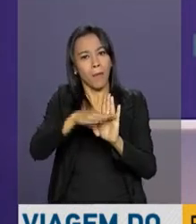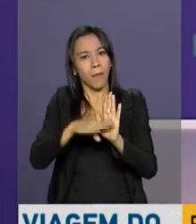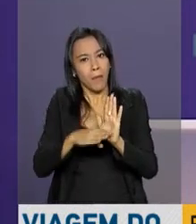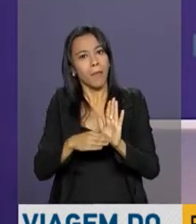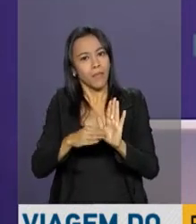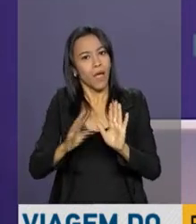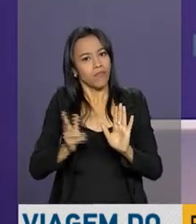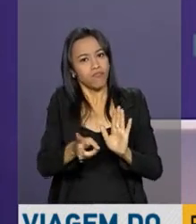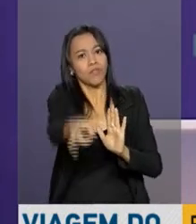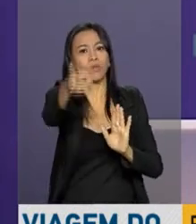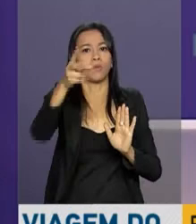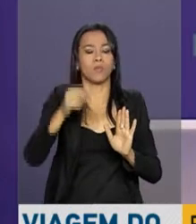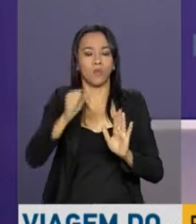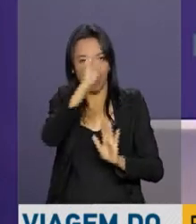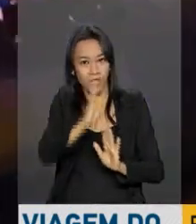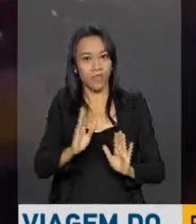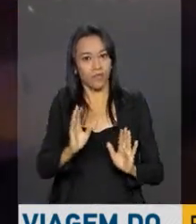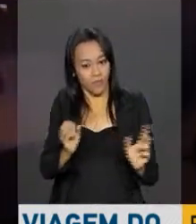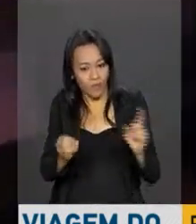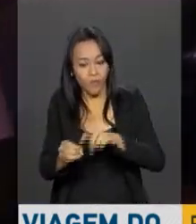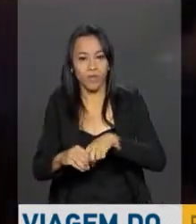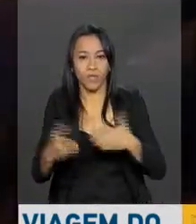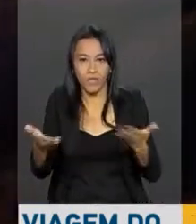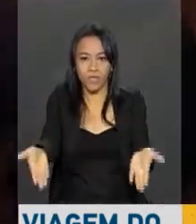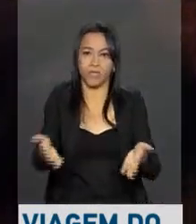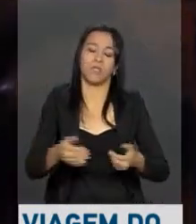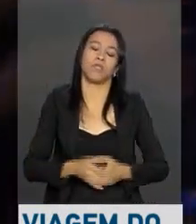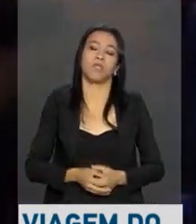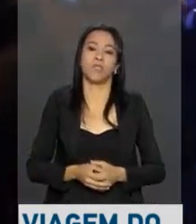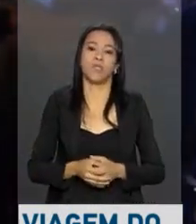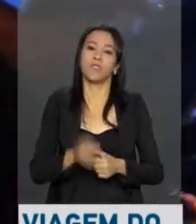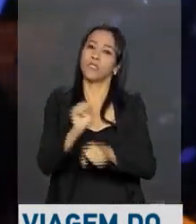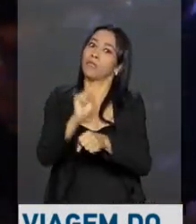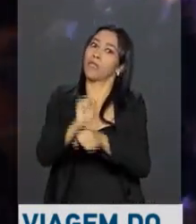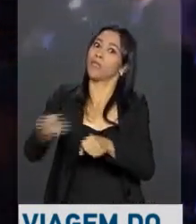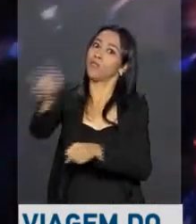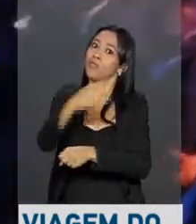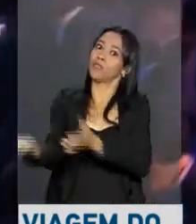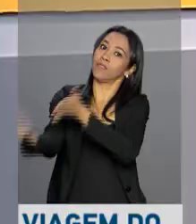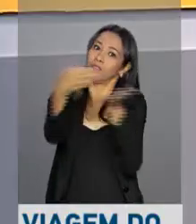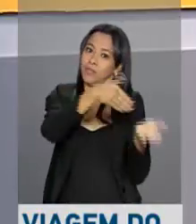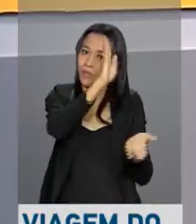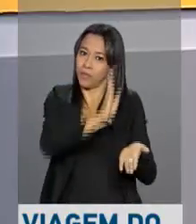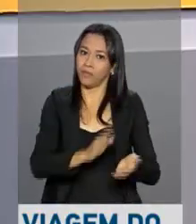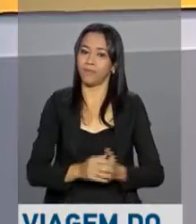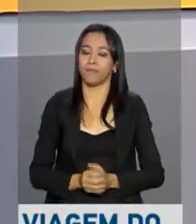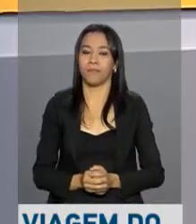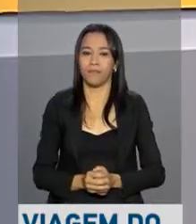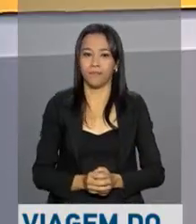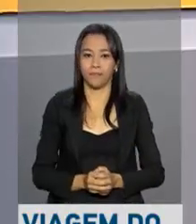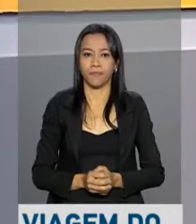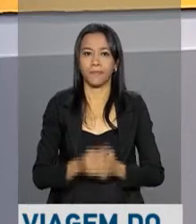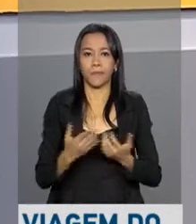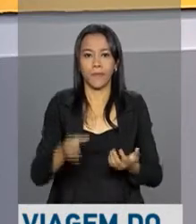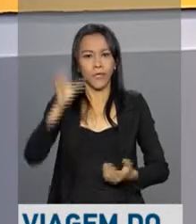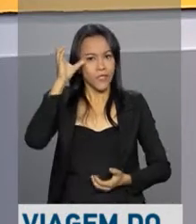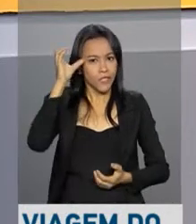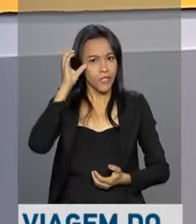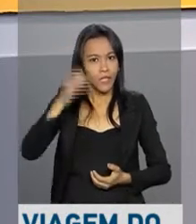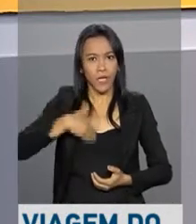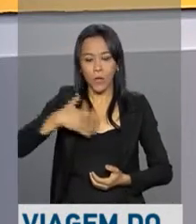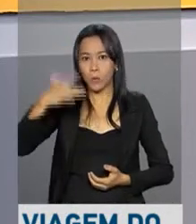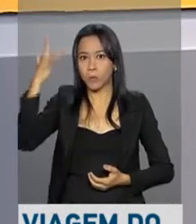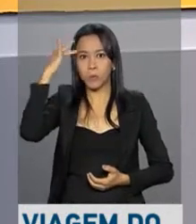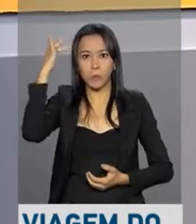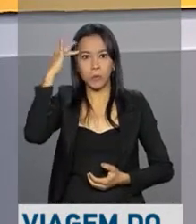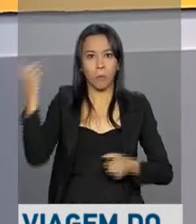Brasil está de volta e aguardando os empresários chineses. A China é o maior parceiro